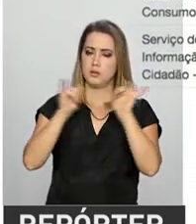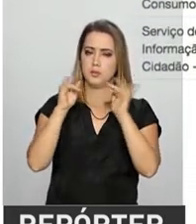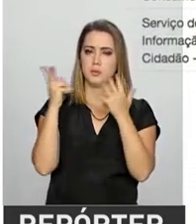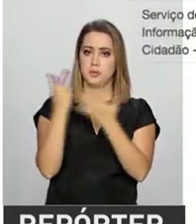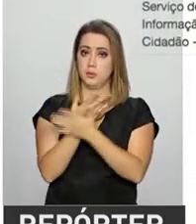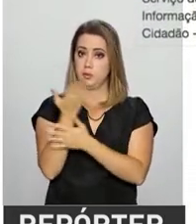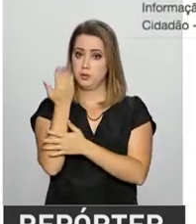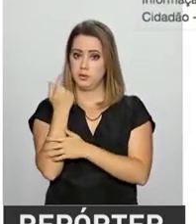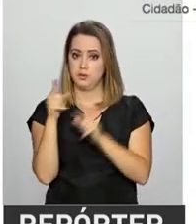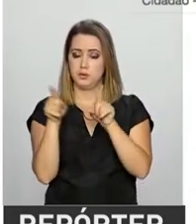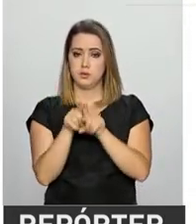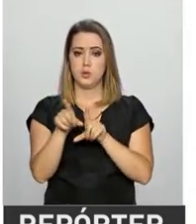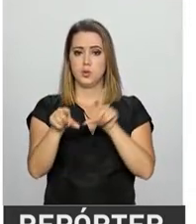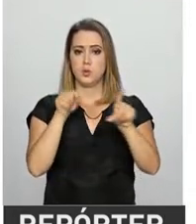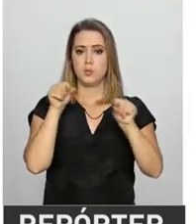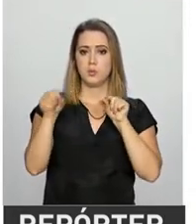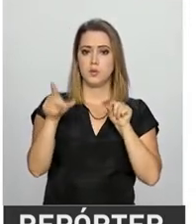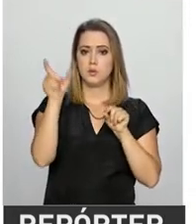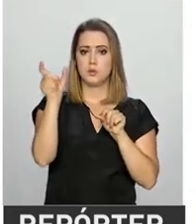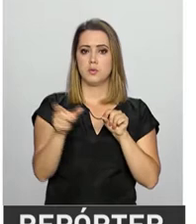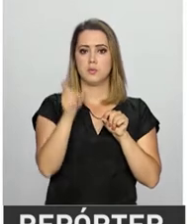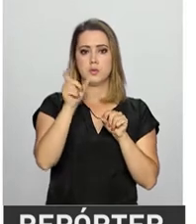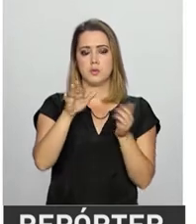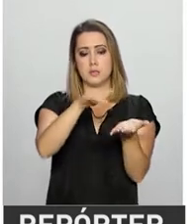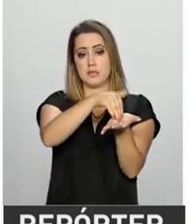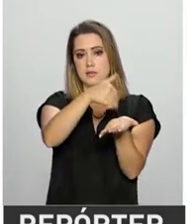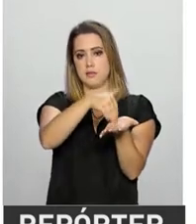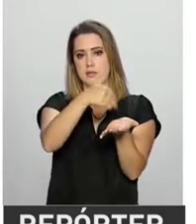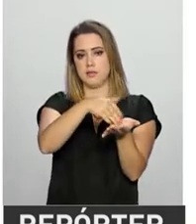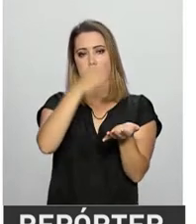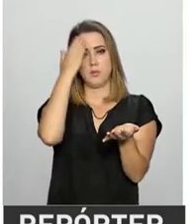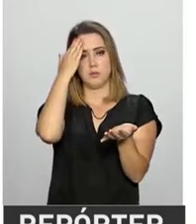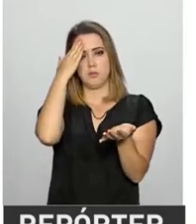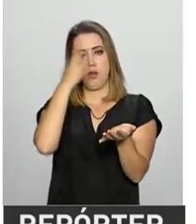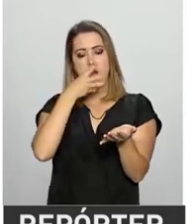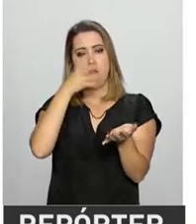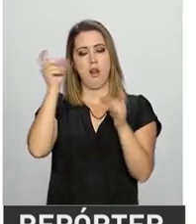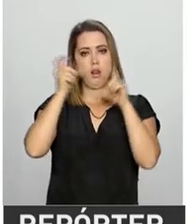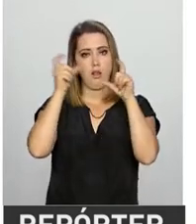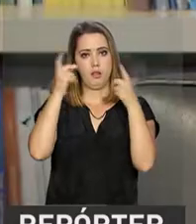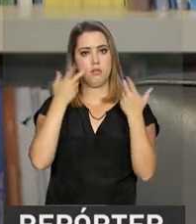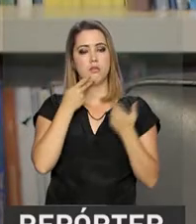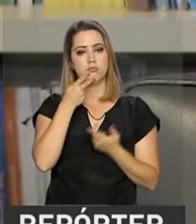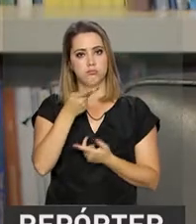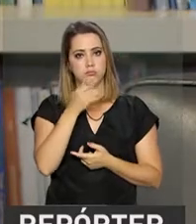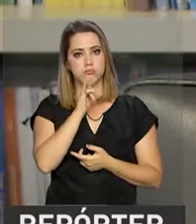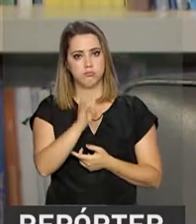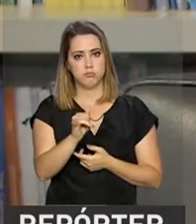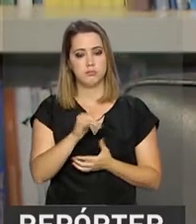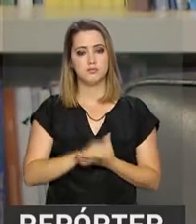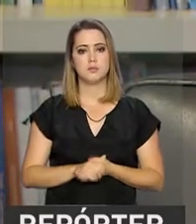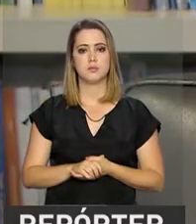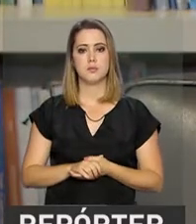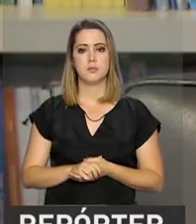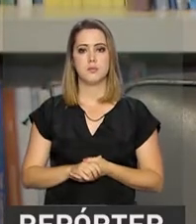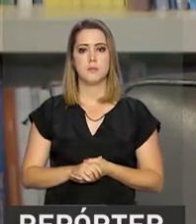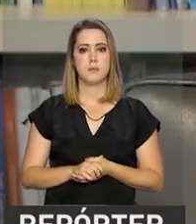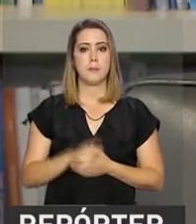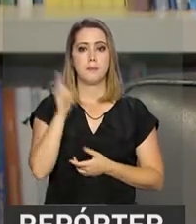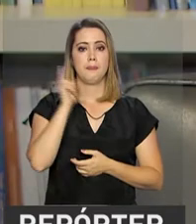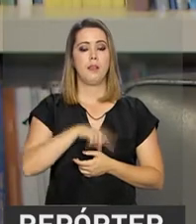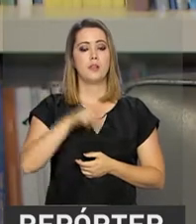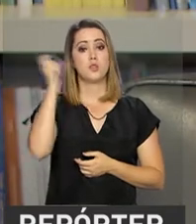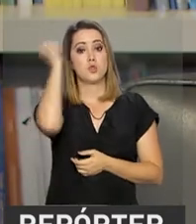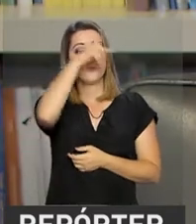feitas e opção para que o consumidor se cadastrar para receber alertas de que com a grande dificuldade dos fornecedores